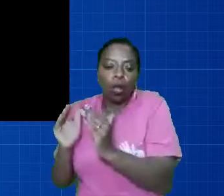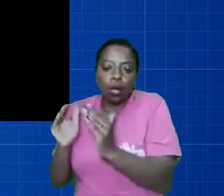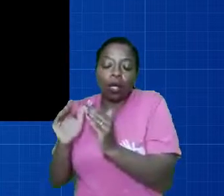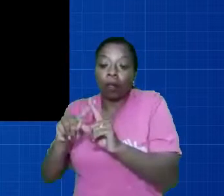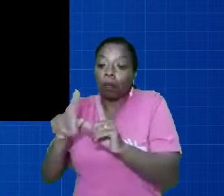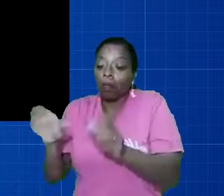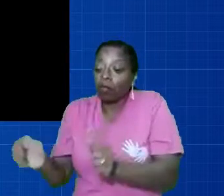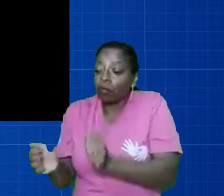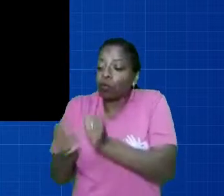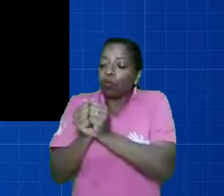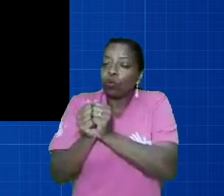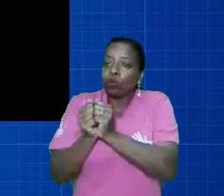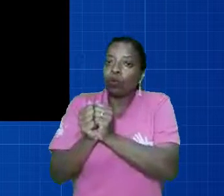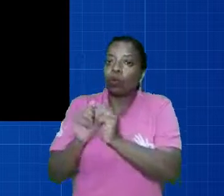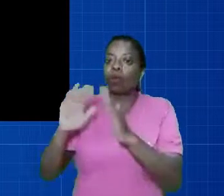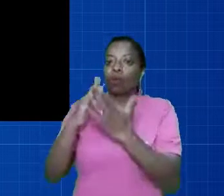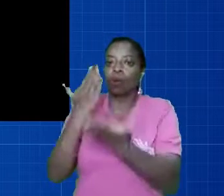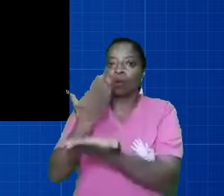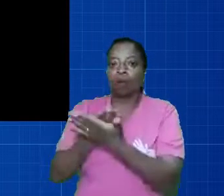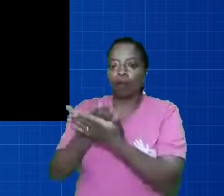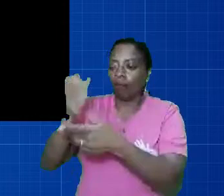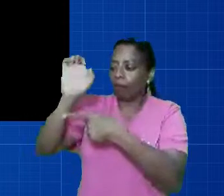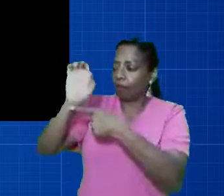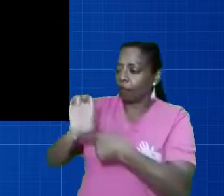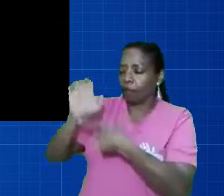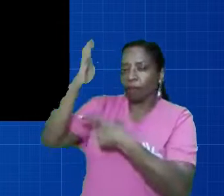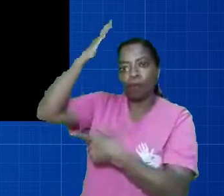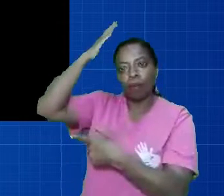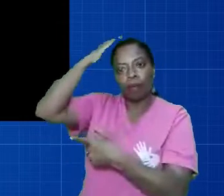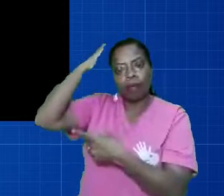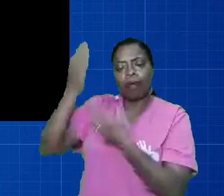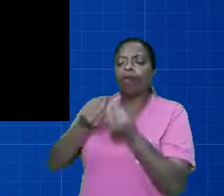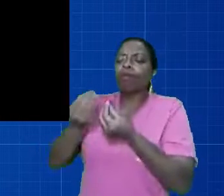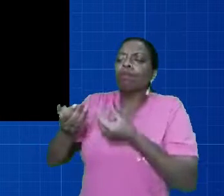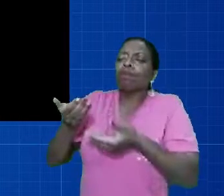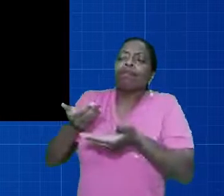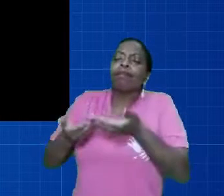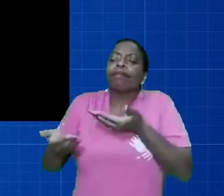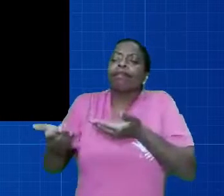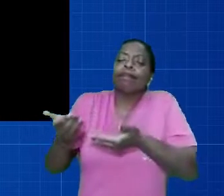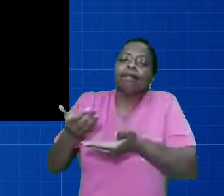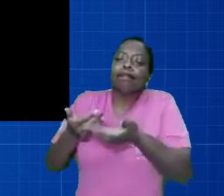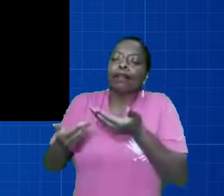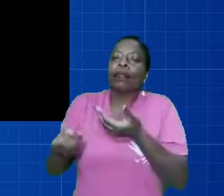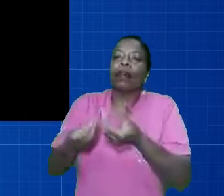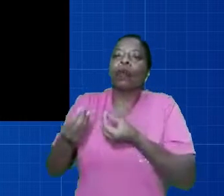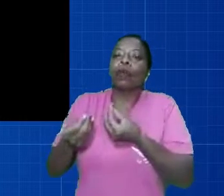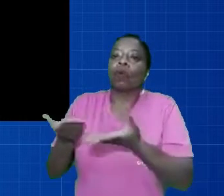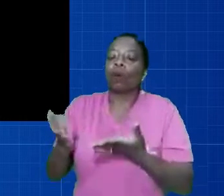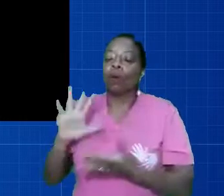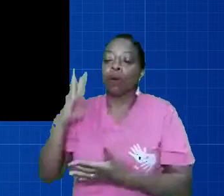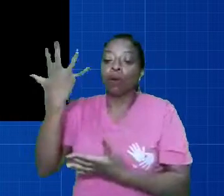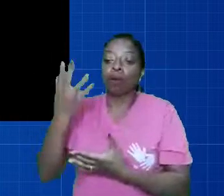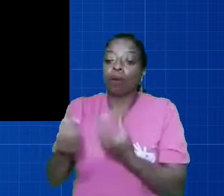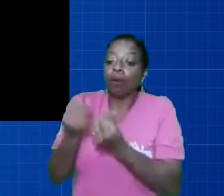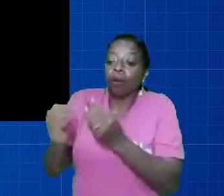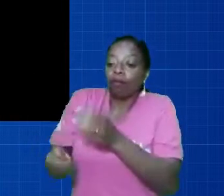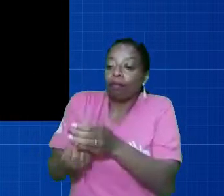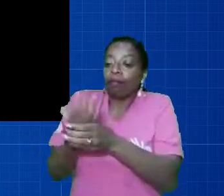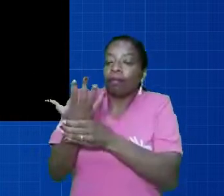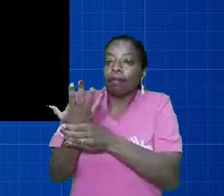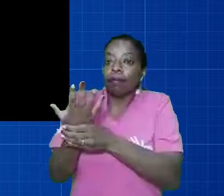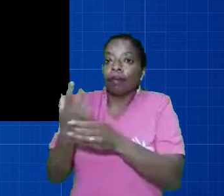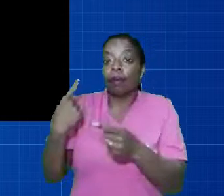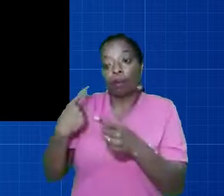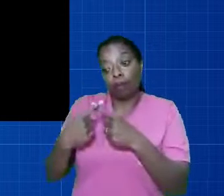que é o Colégio Estadual do Paraná, como que era a dinâmica dela nesse espaço. Quando ela surge de um espaço, né,